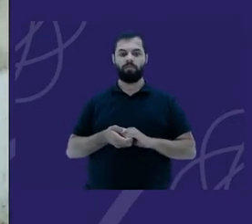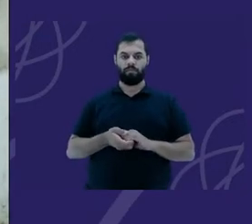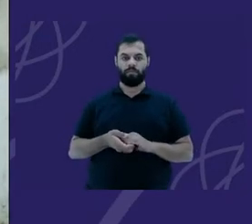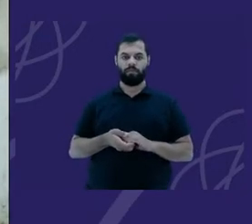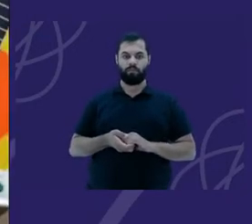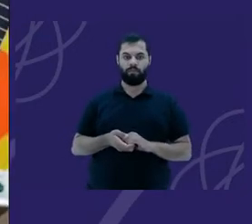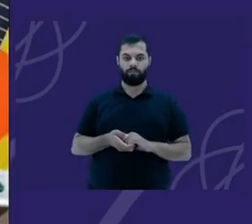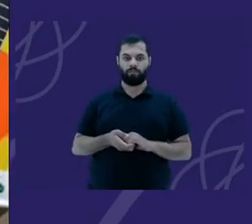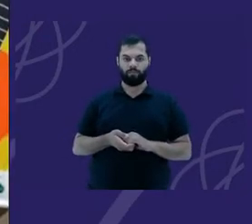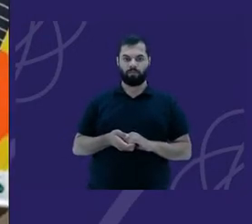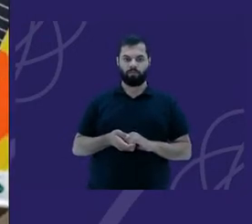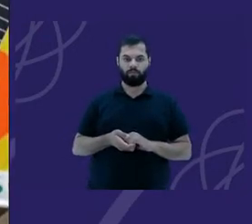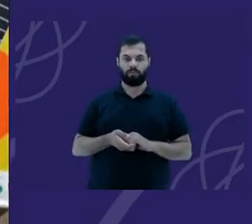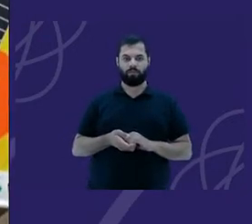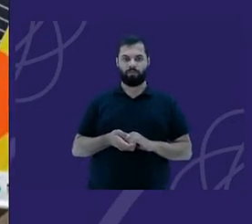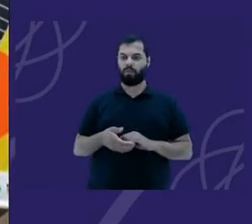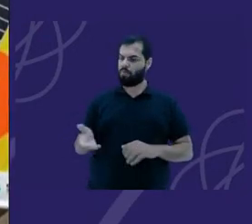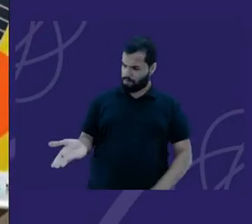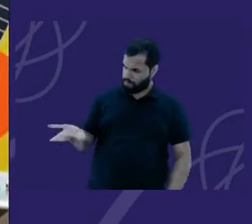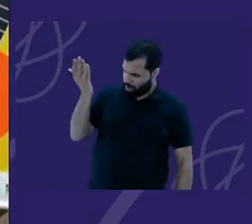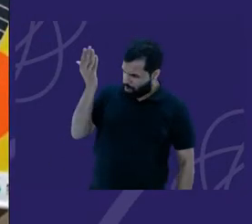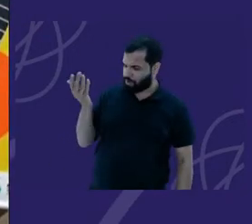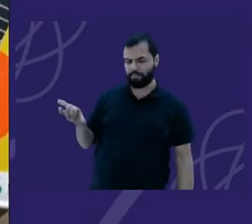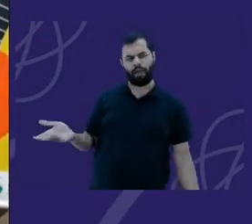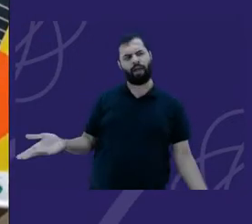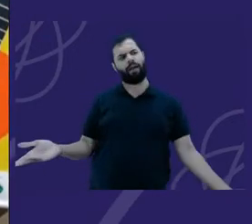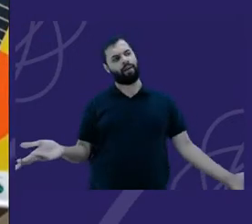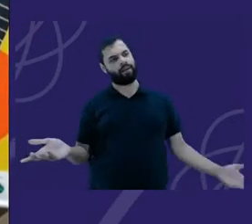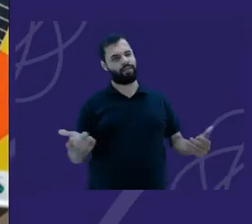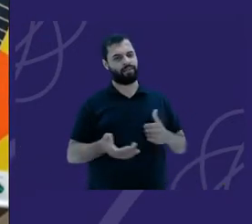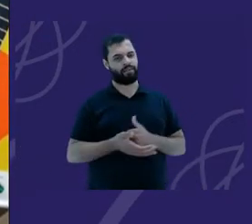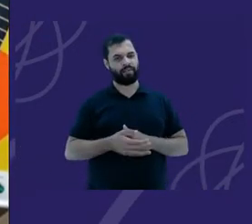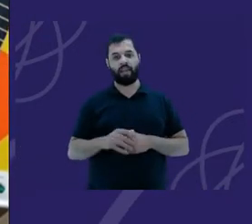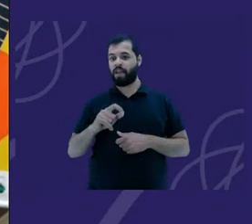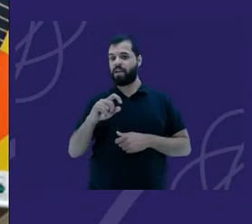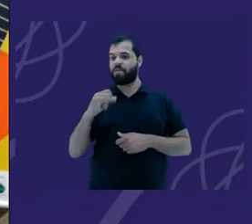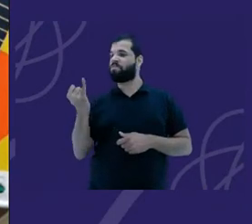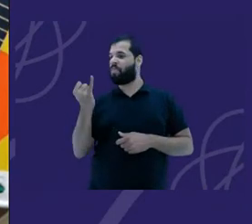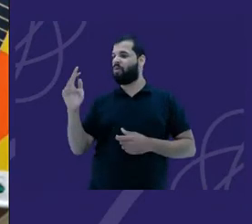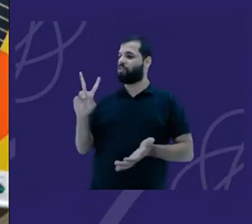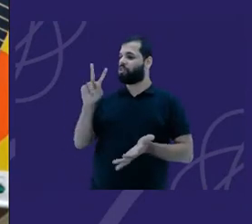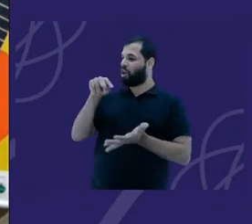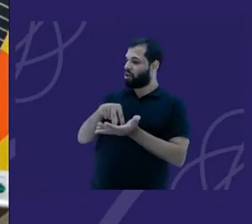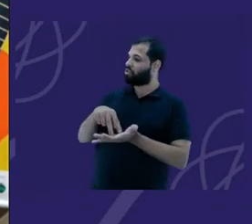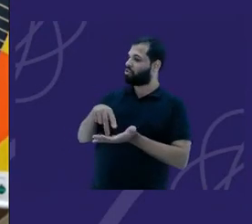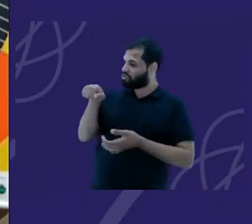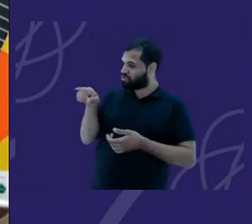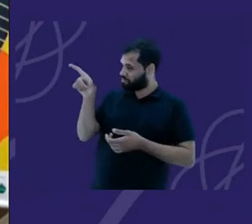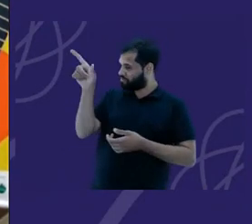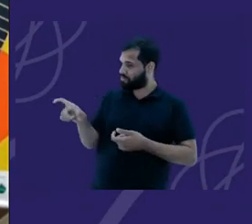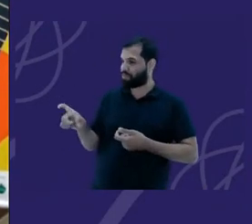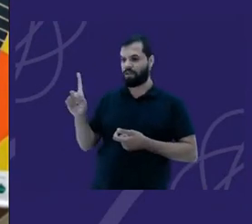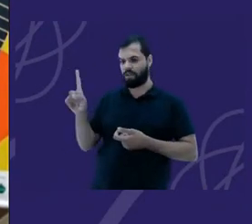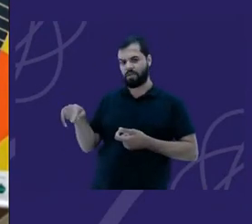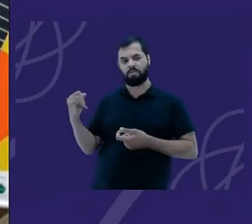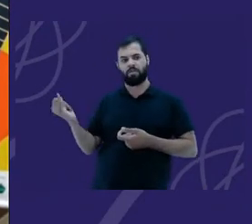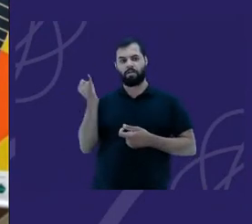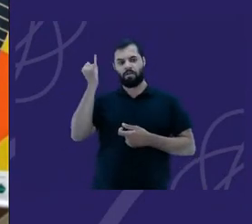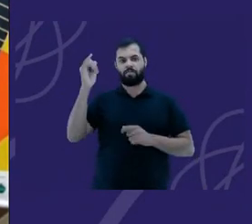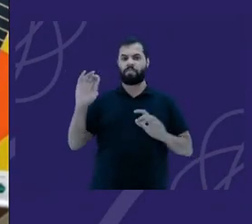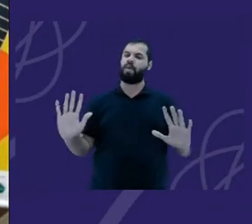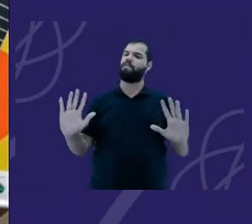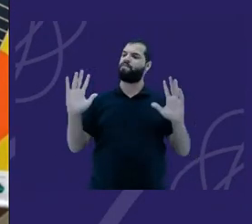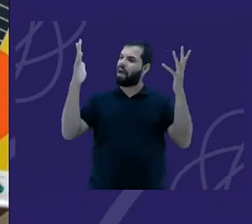né? Poxa, isso é muito importante para a gente, né? Estamos aqui, né, dentro do subúrbio da